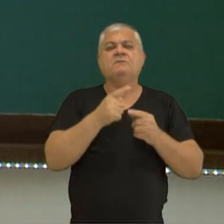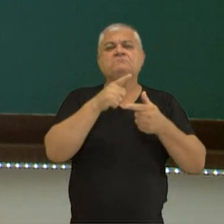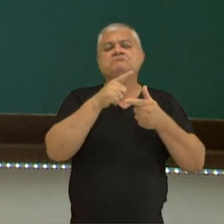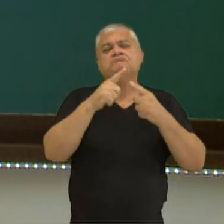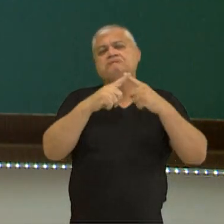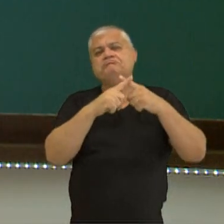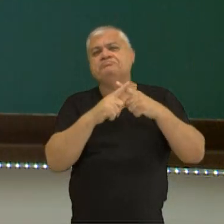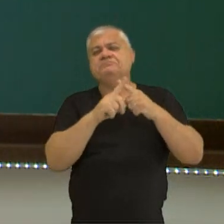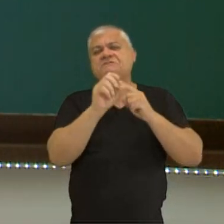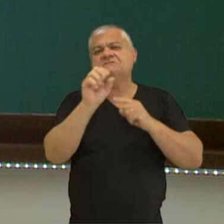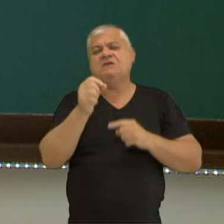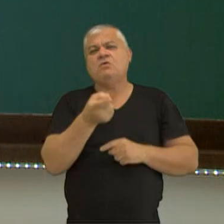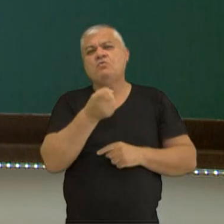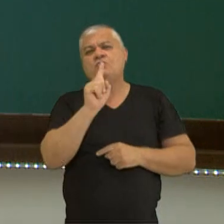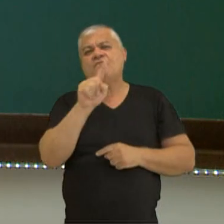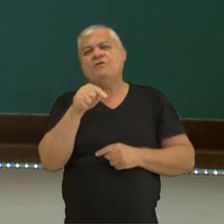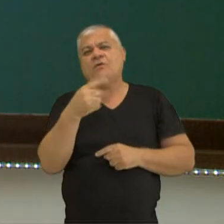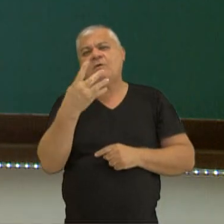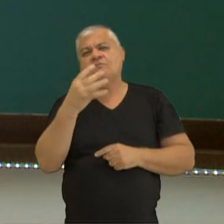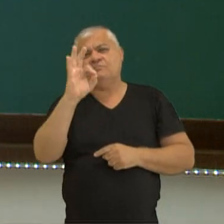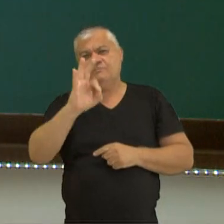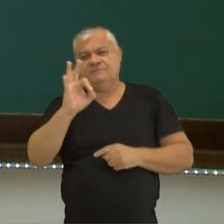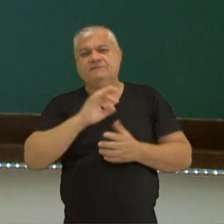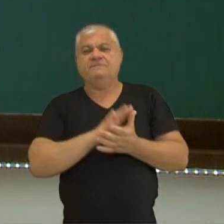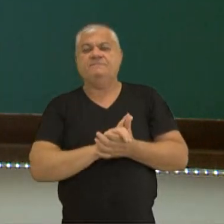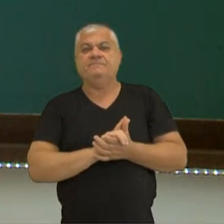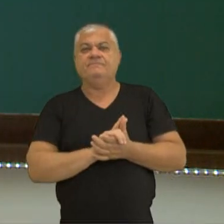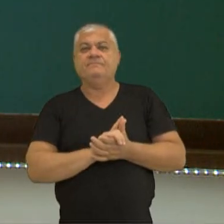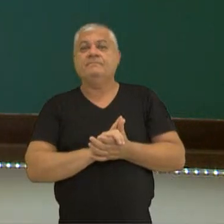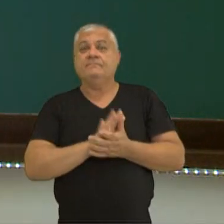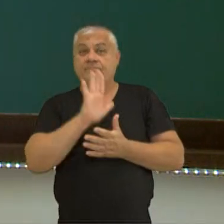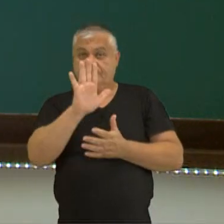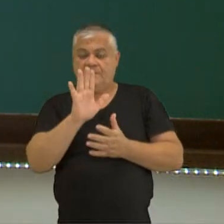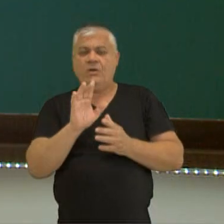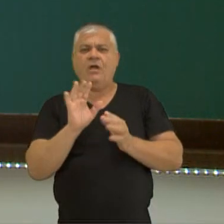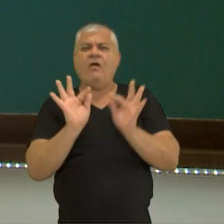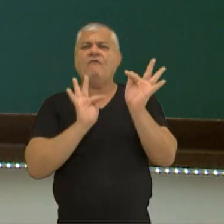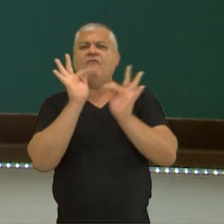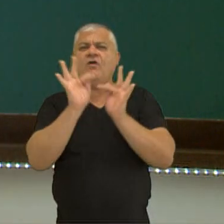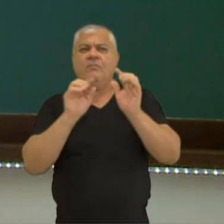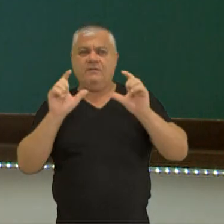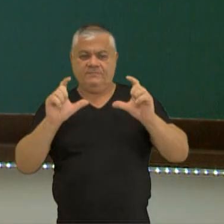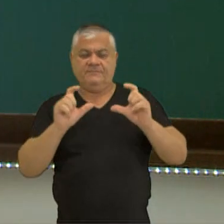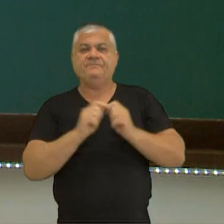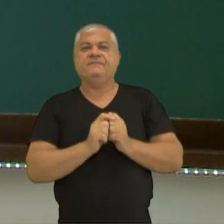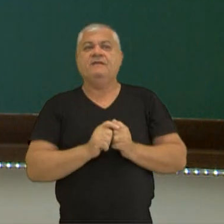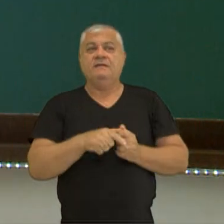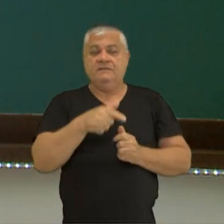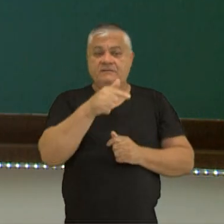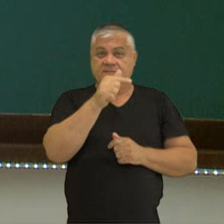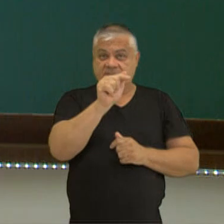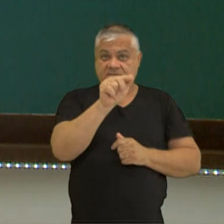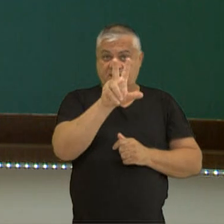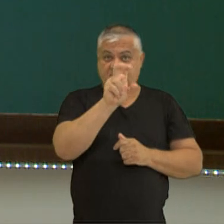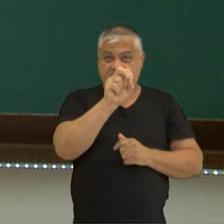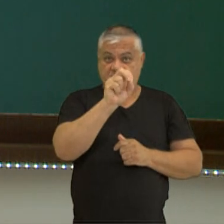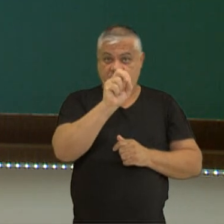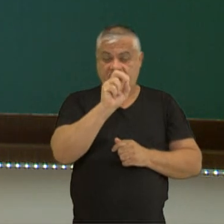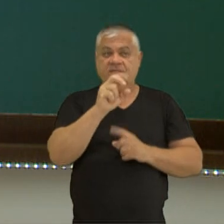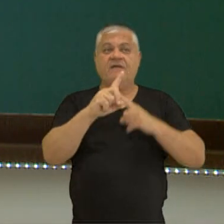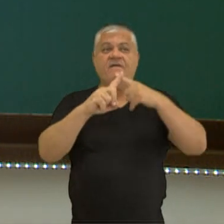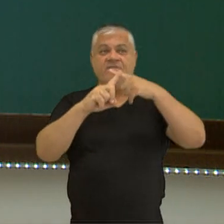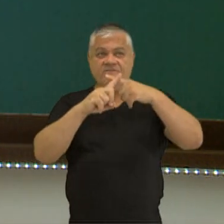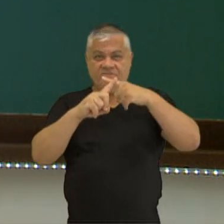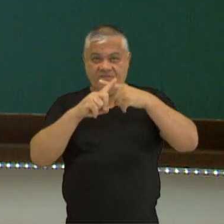que dá 1,4%. Agora, aplicando a fórmula, a gente vê o rendimento. 750, a